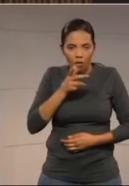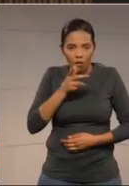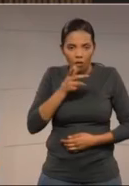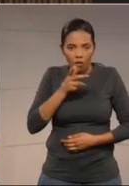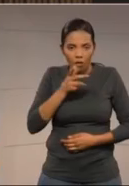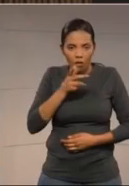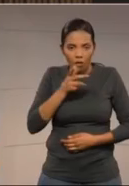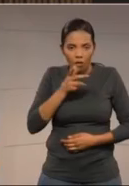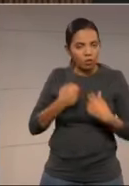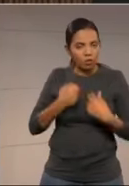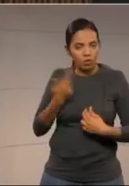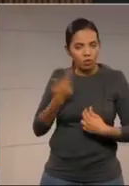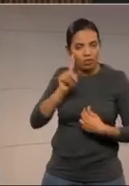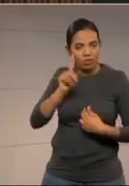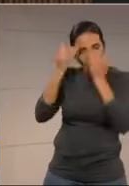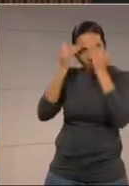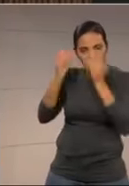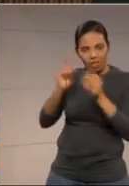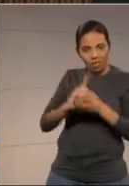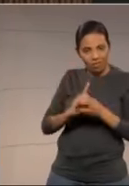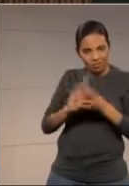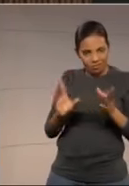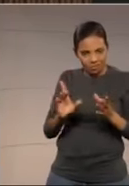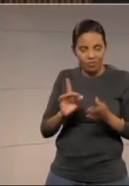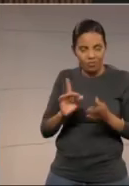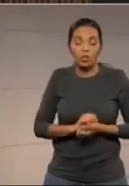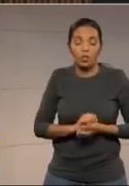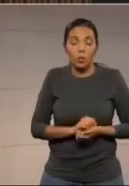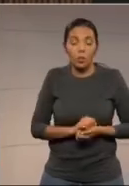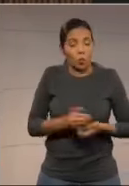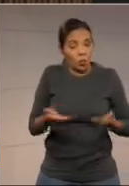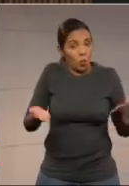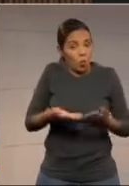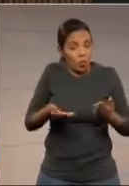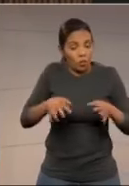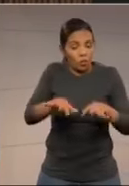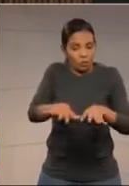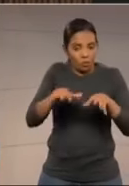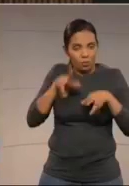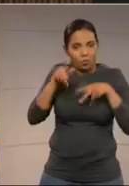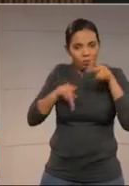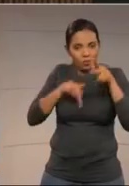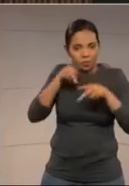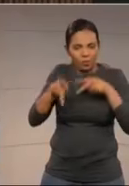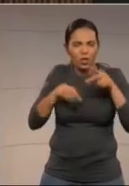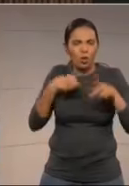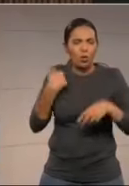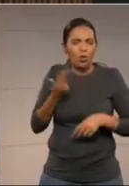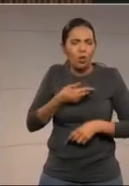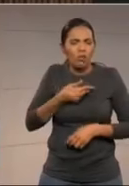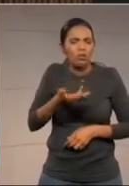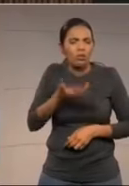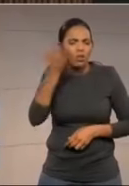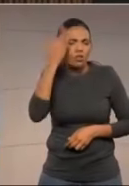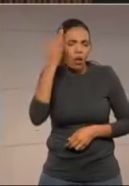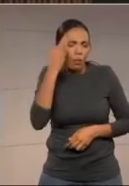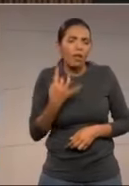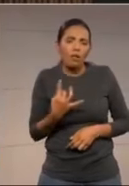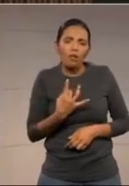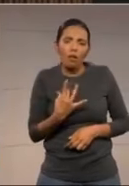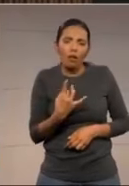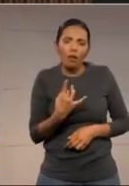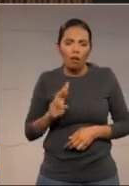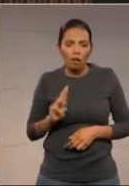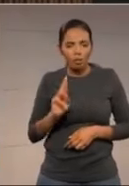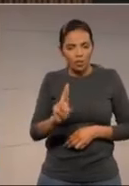O então intuito dessa audiência foi ouvir os vários conselhos presentes e seus